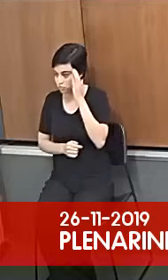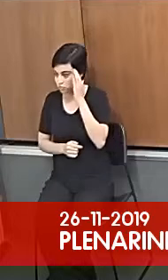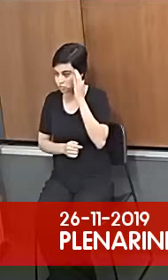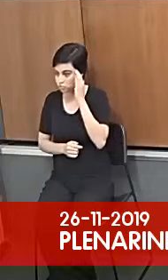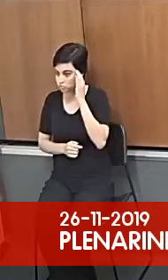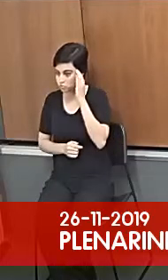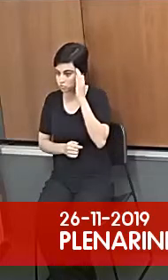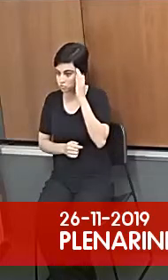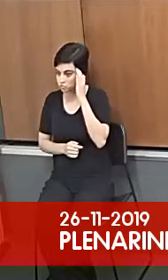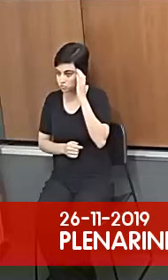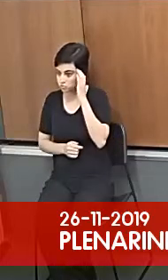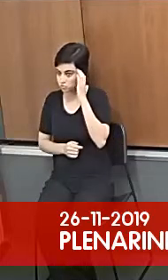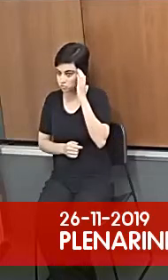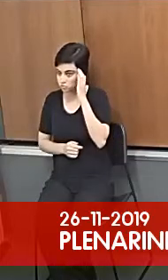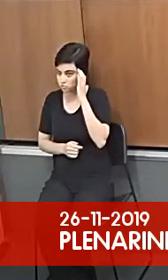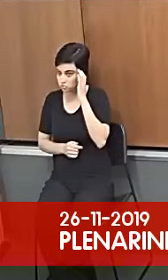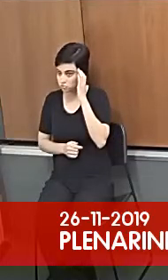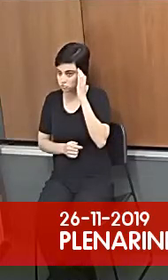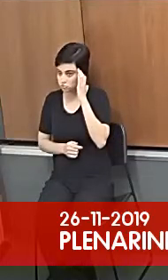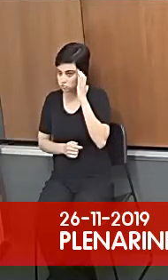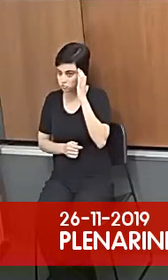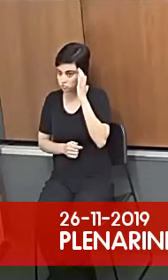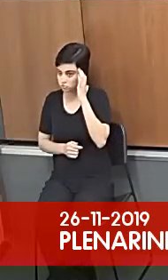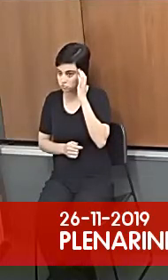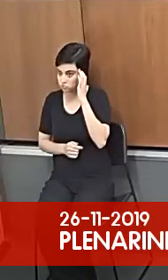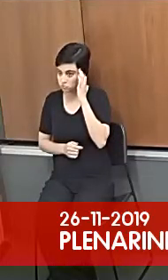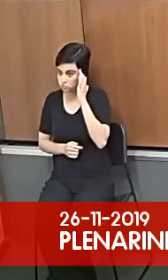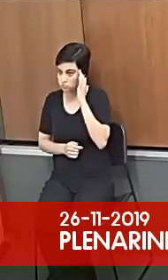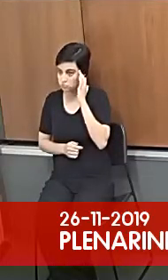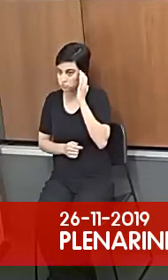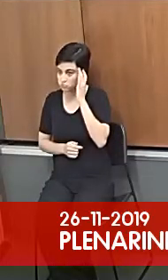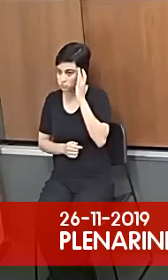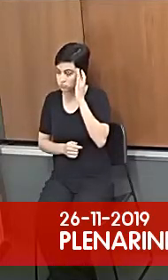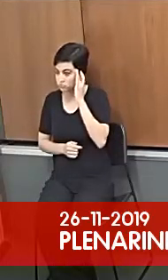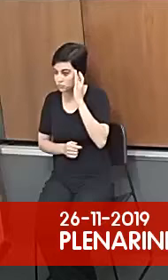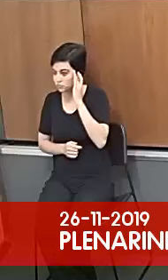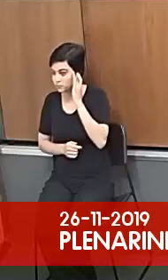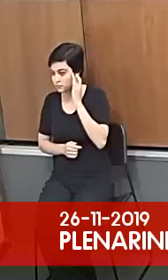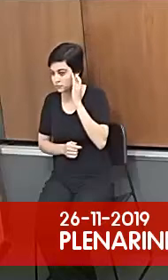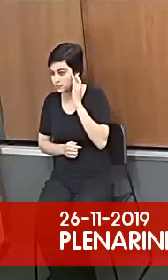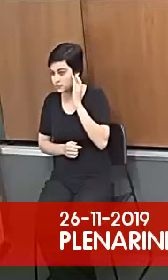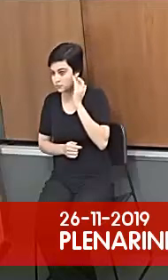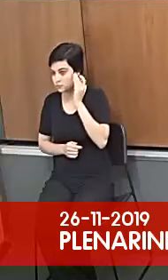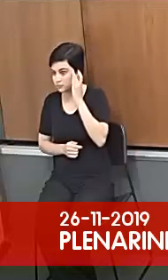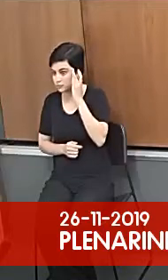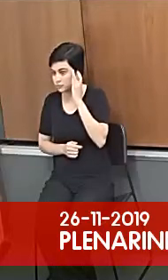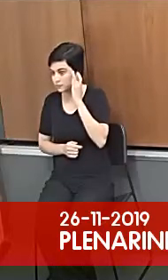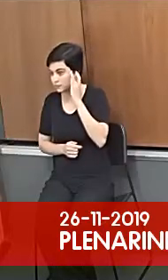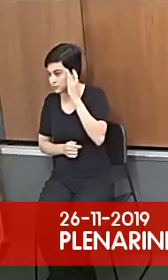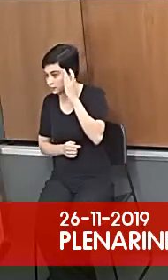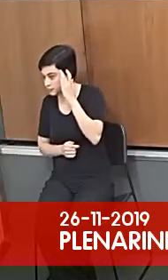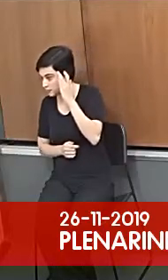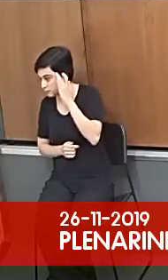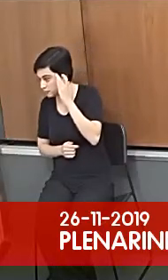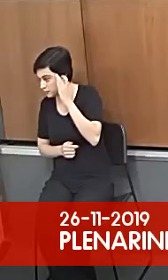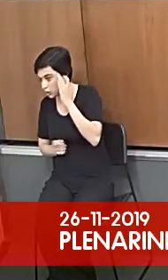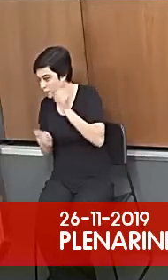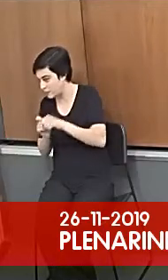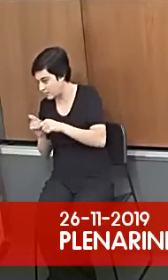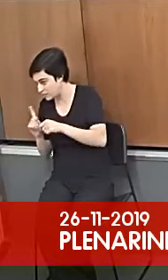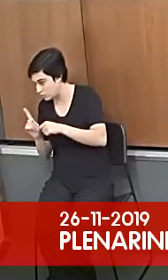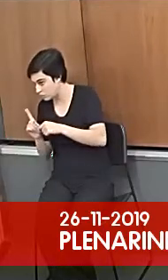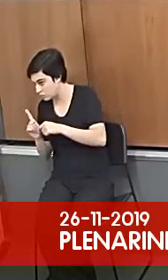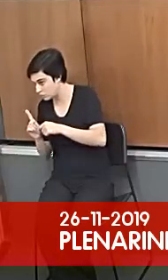Leitura da ata, nos termos do parágrafo 1º do artigo 132 do regimento interno, dispenso a leitura da